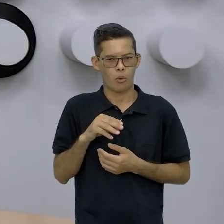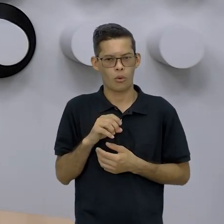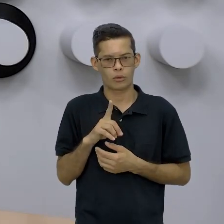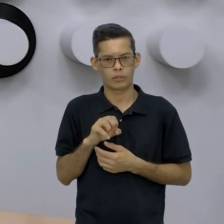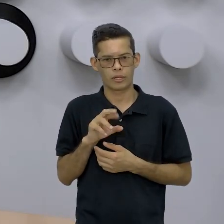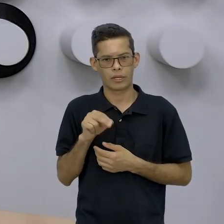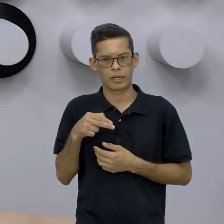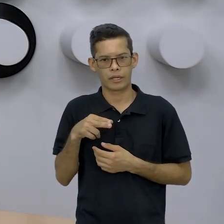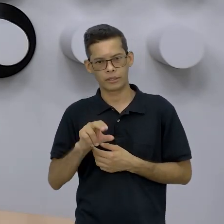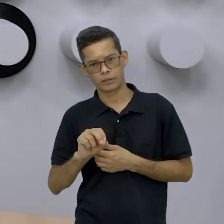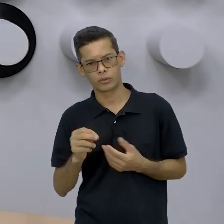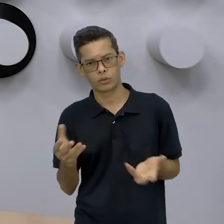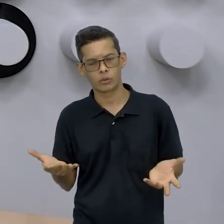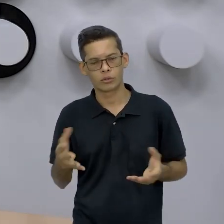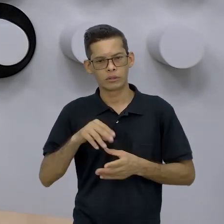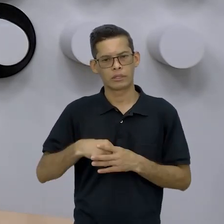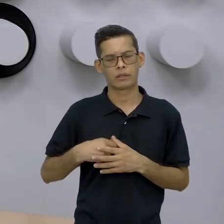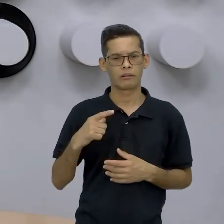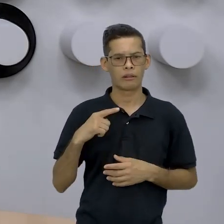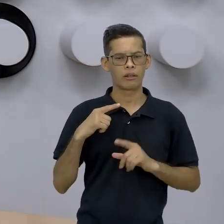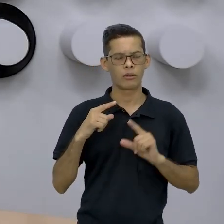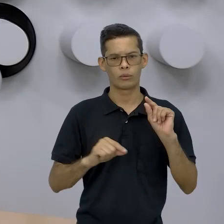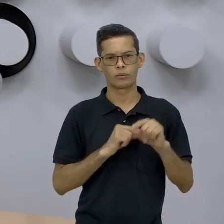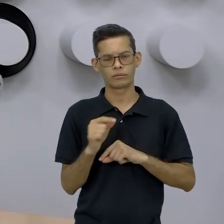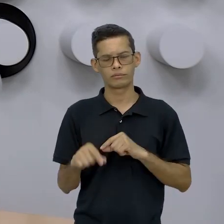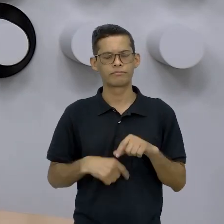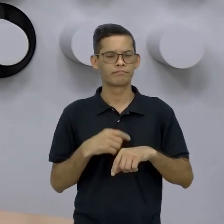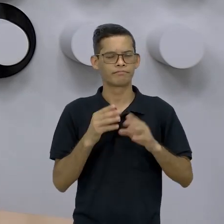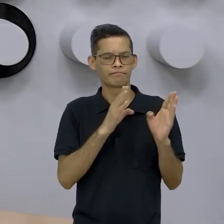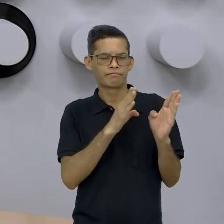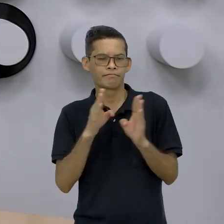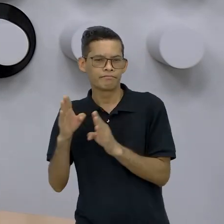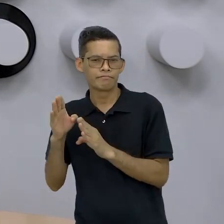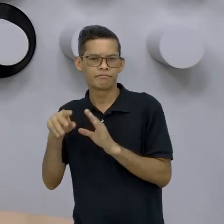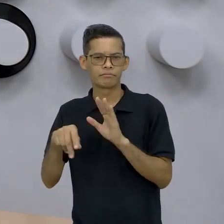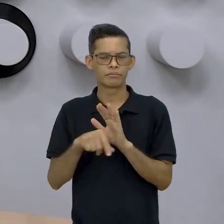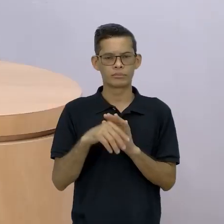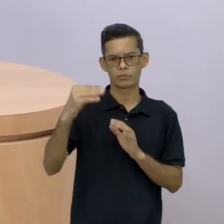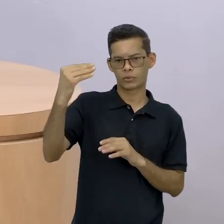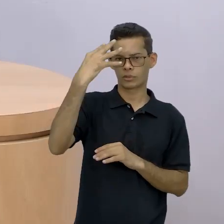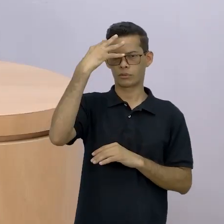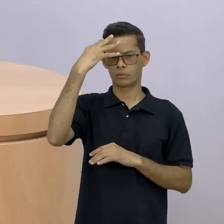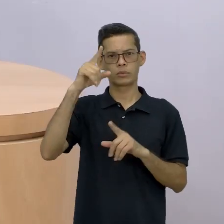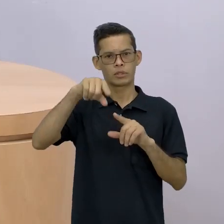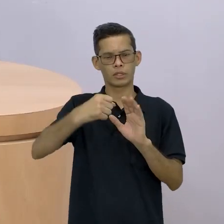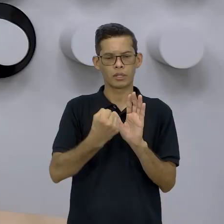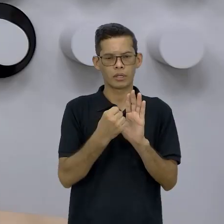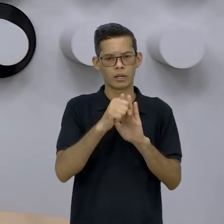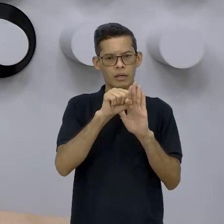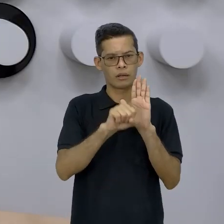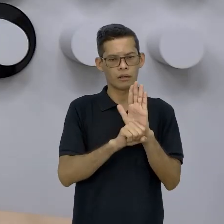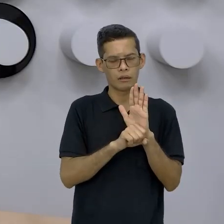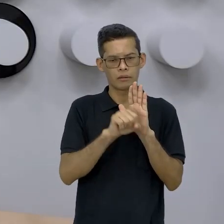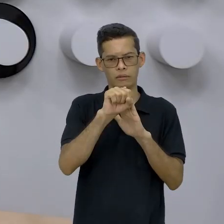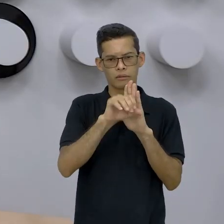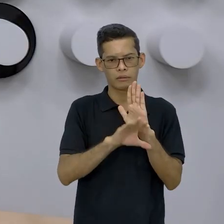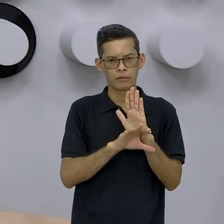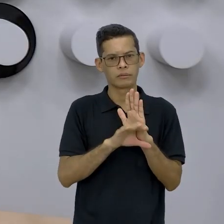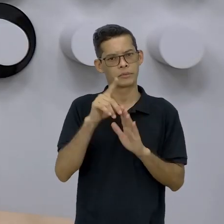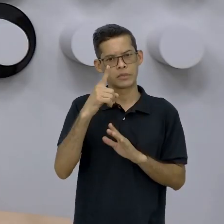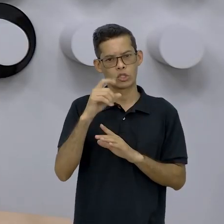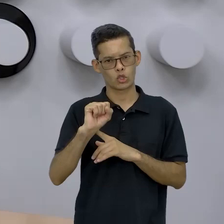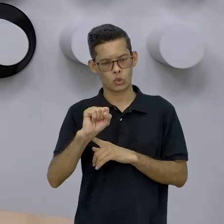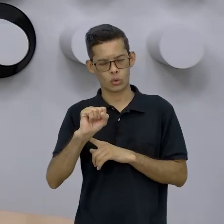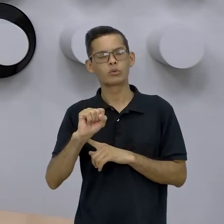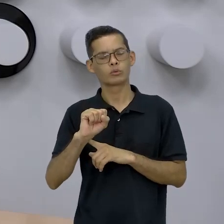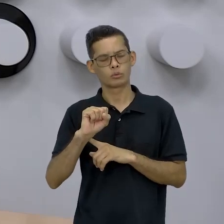ele é basicamente estruturado a partir do iluminismo, que é um fenômeno do século XVIII. E lá ficou consagrado que